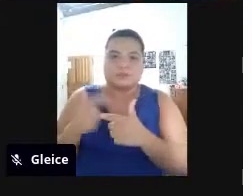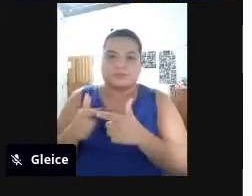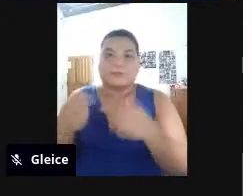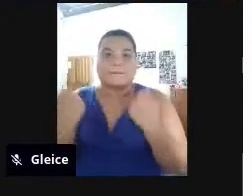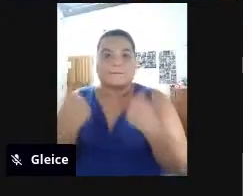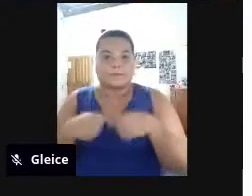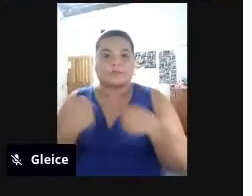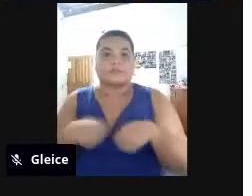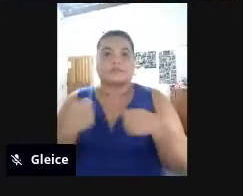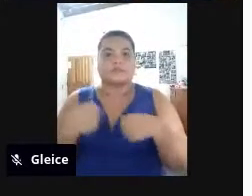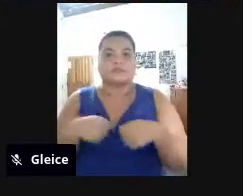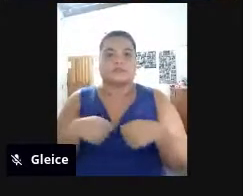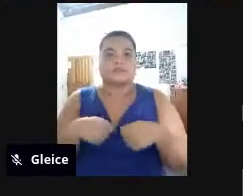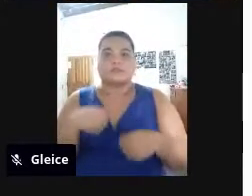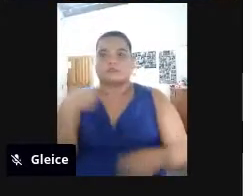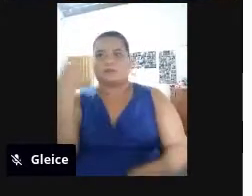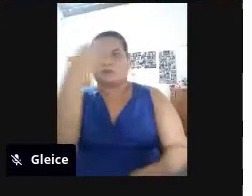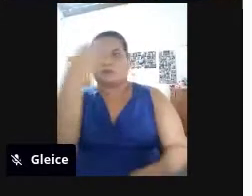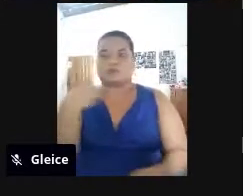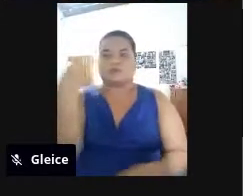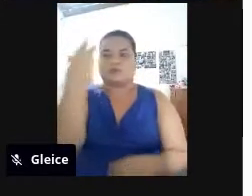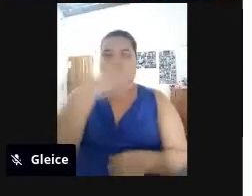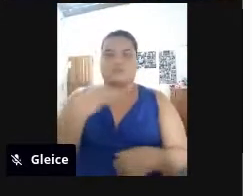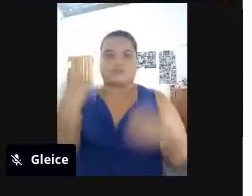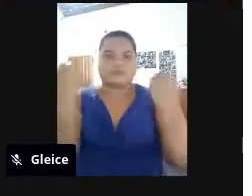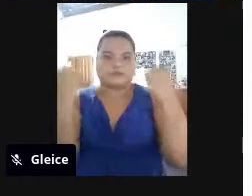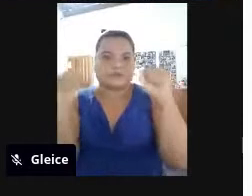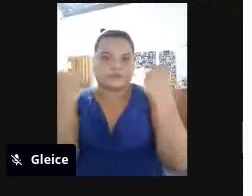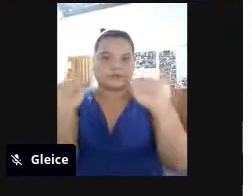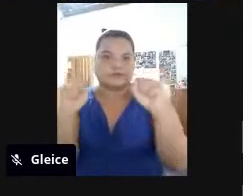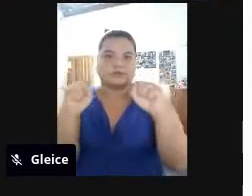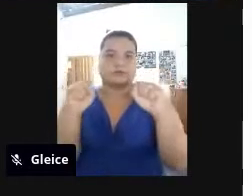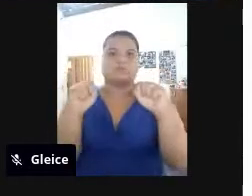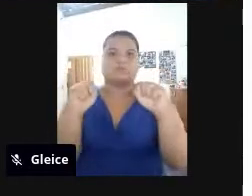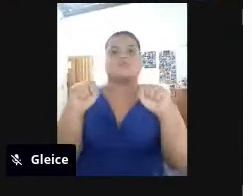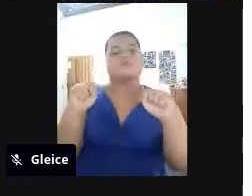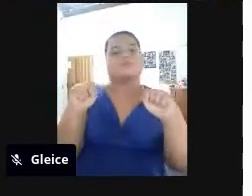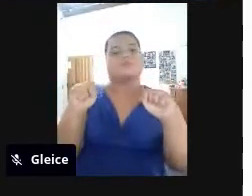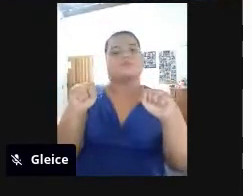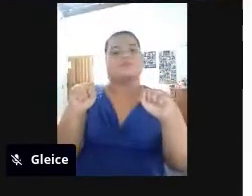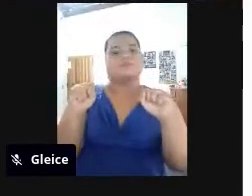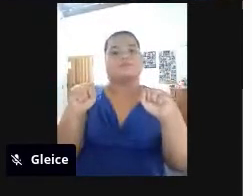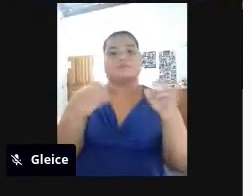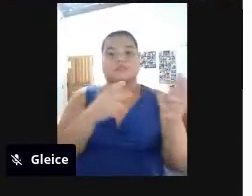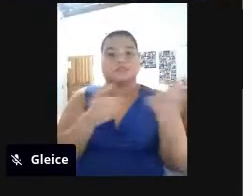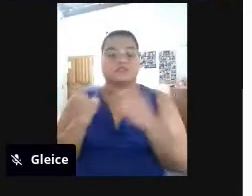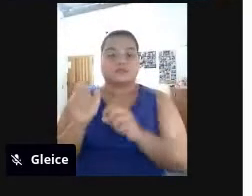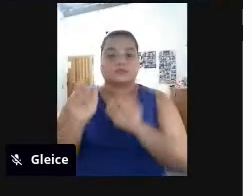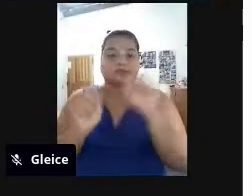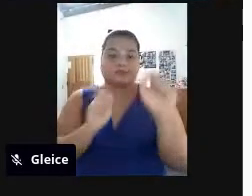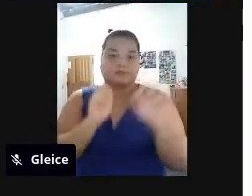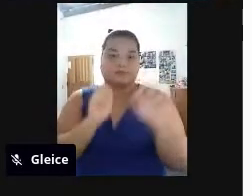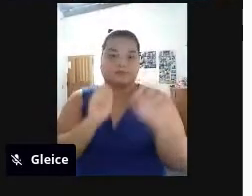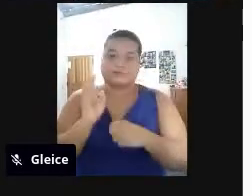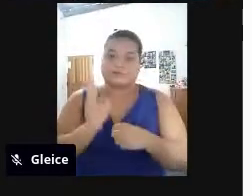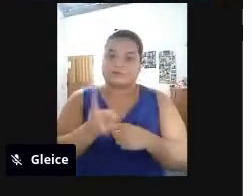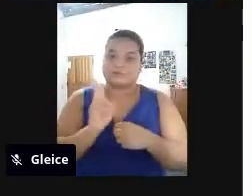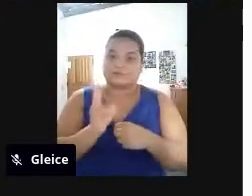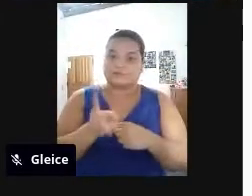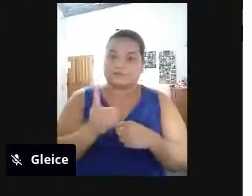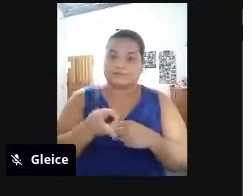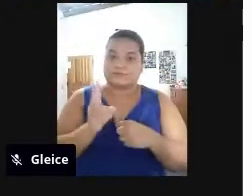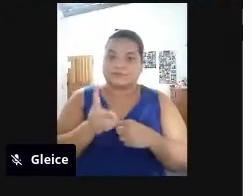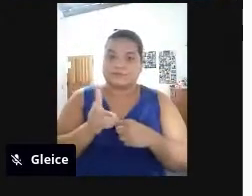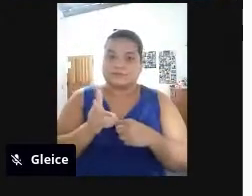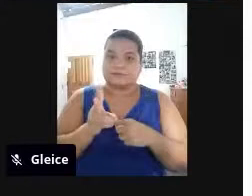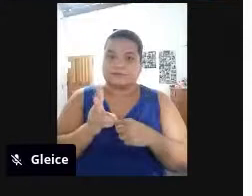a 3 horas, com intensidade moderada a alta, vejam que a gente sempre tem que lembrar, quanto maior